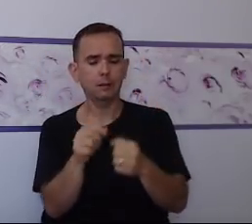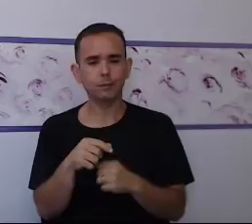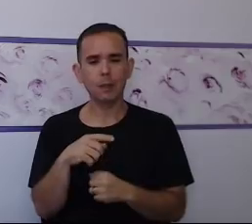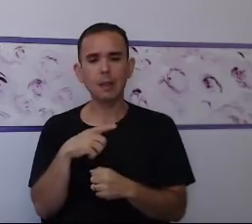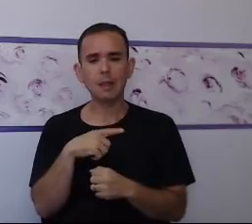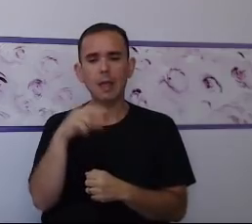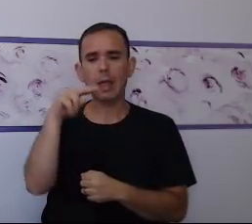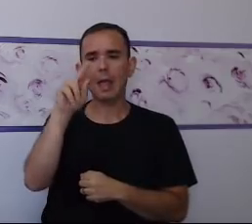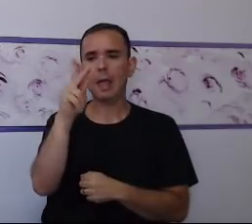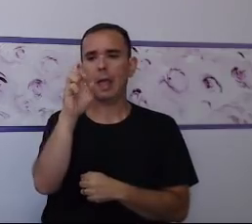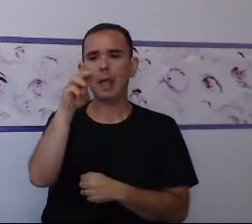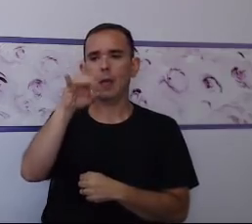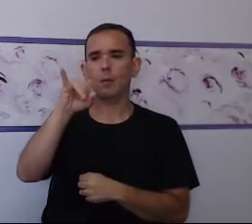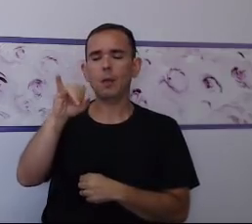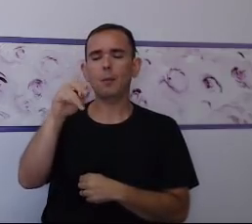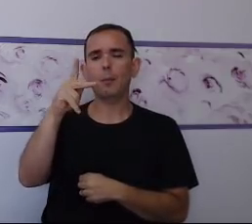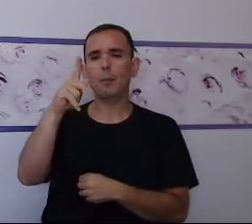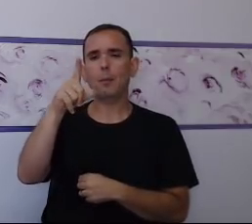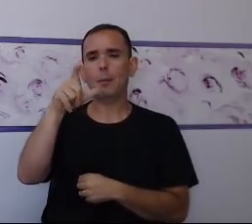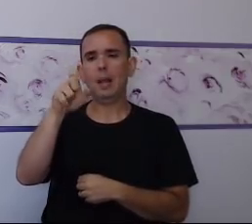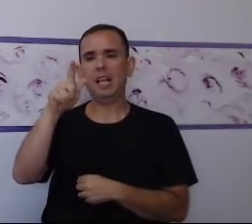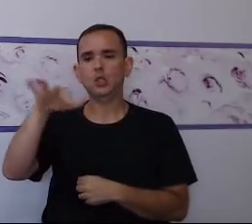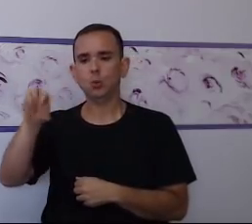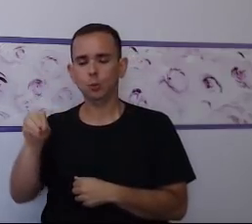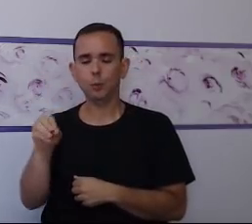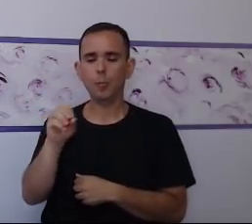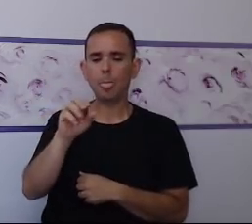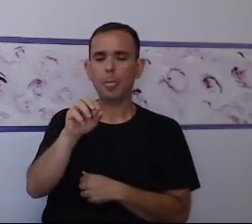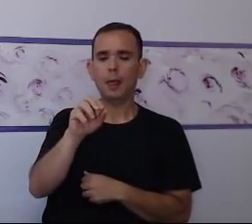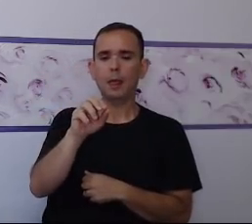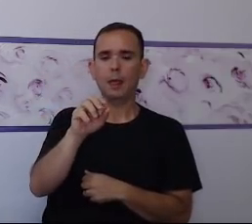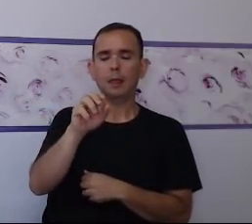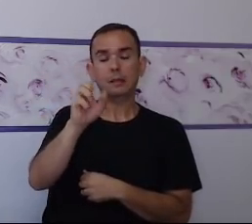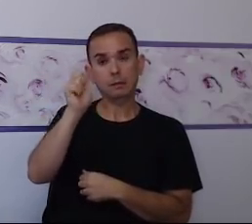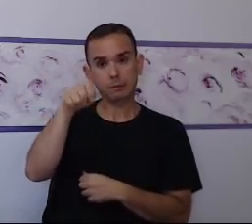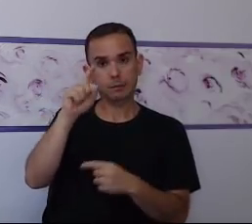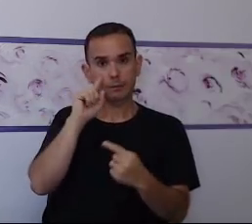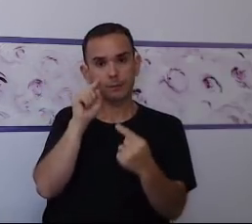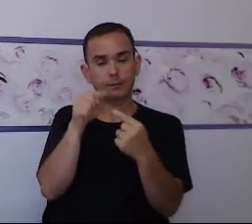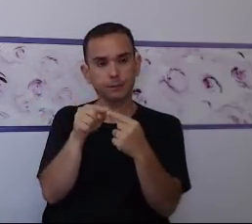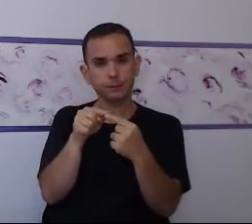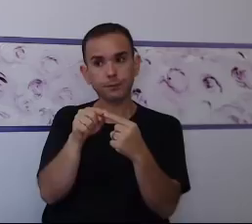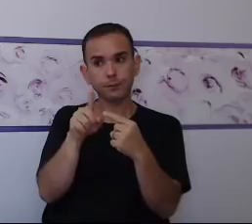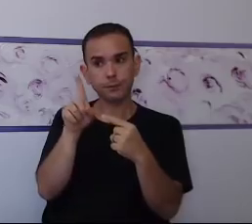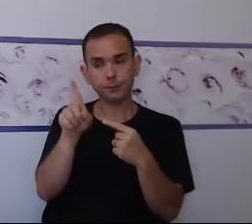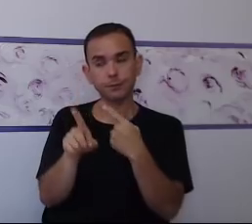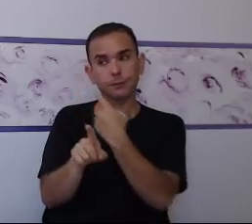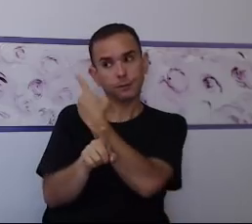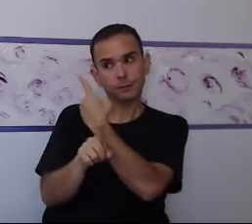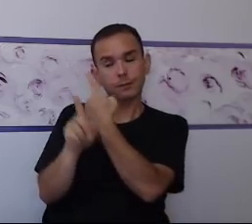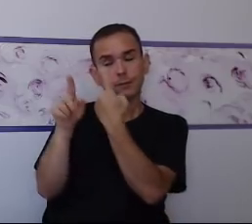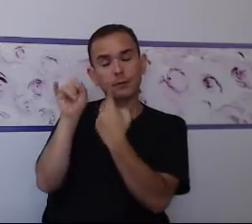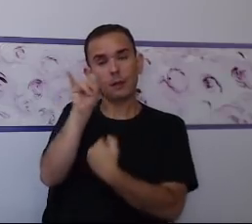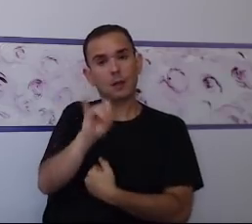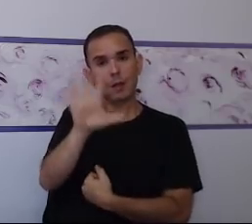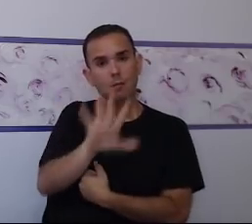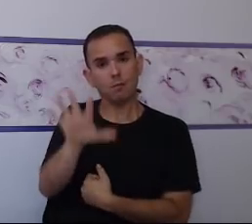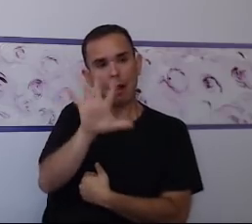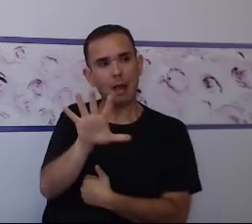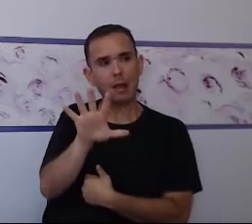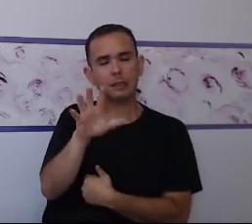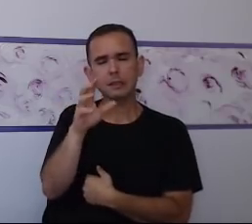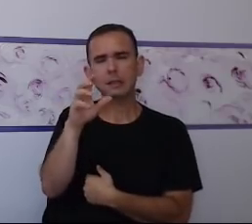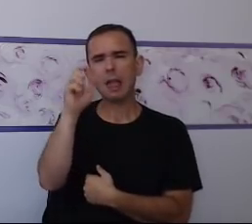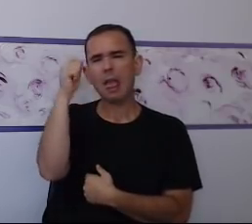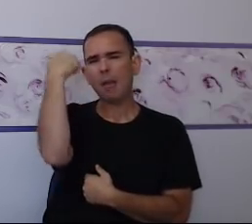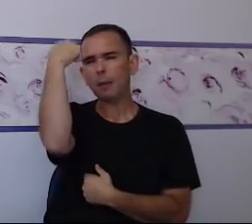o hemiplégico, o diplégico e o quadriplégico. Então, ali o hemiplégico, nessa imagem onde tem que é pintado